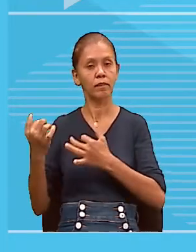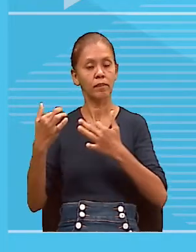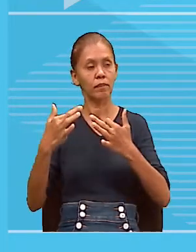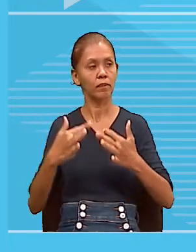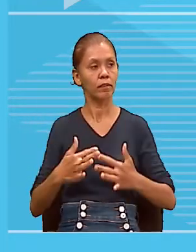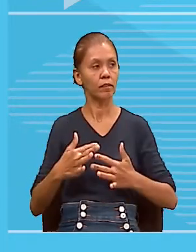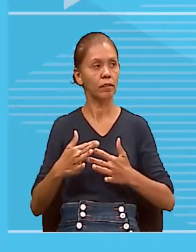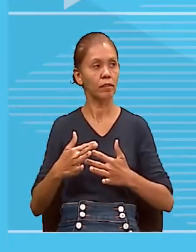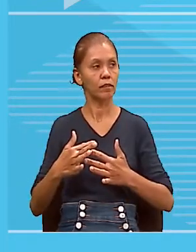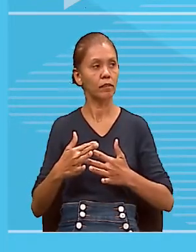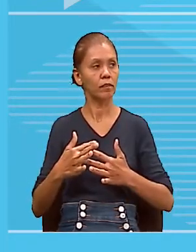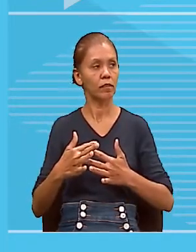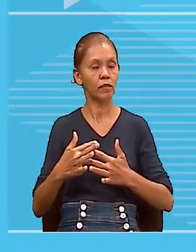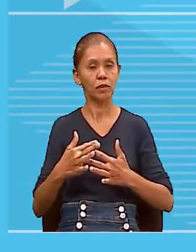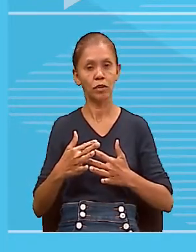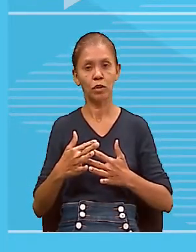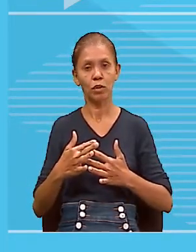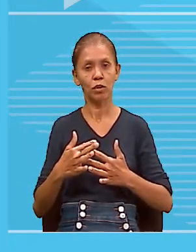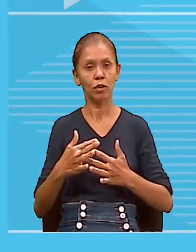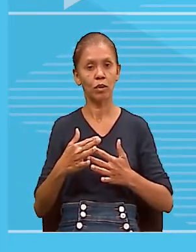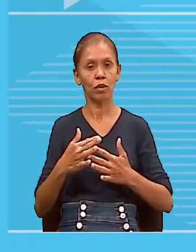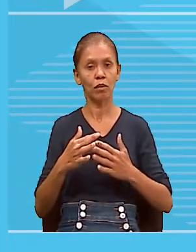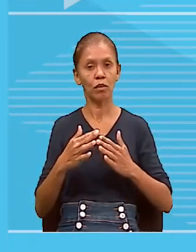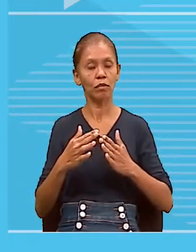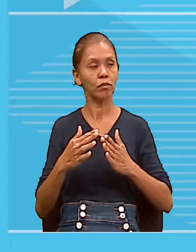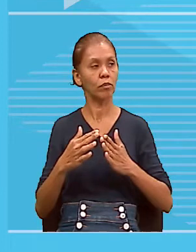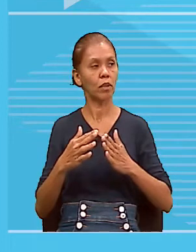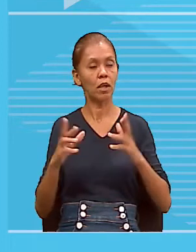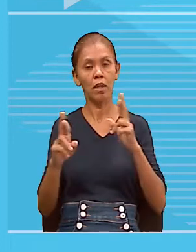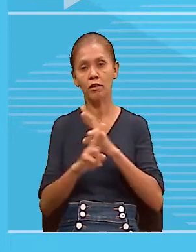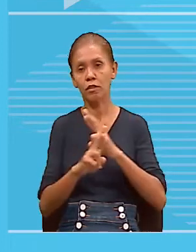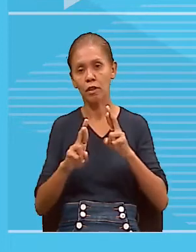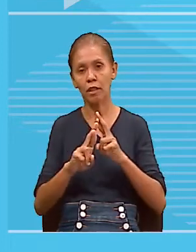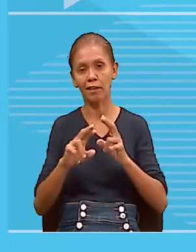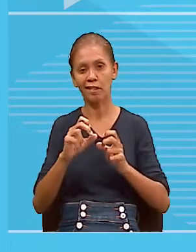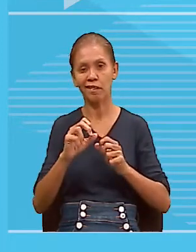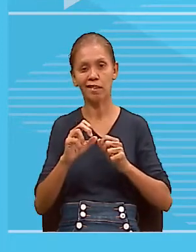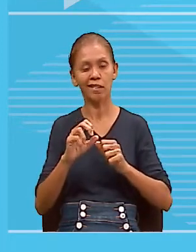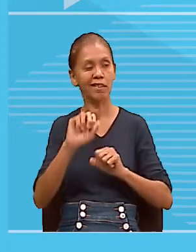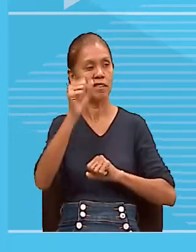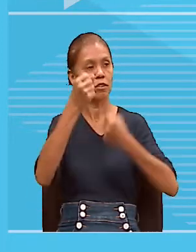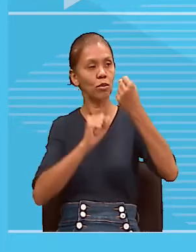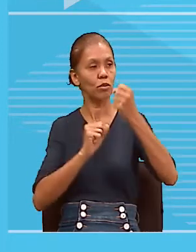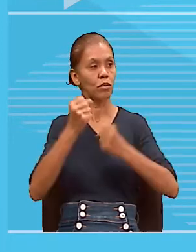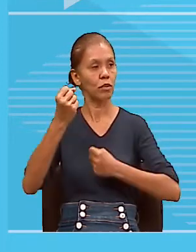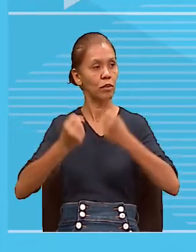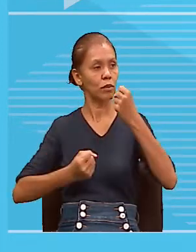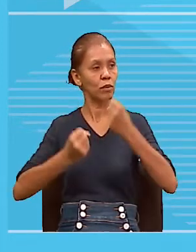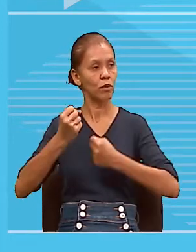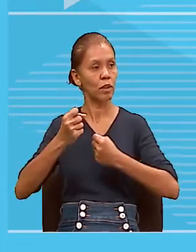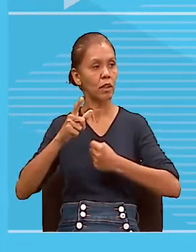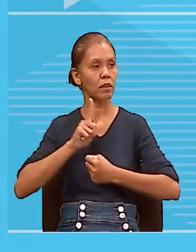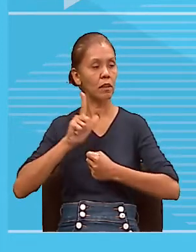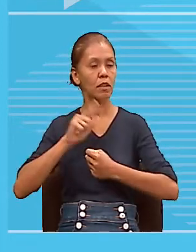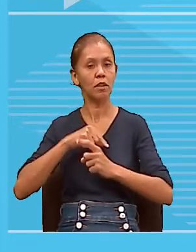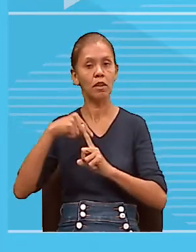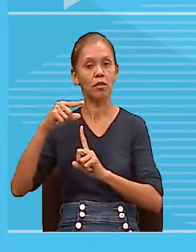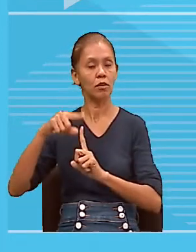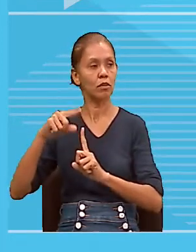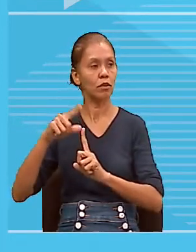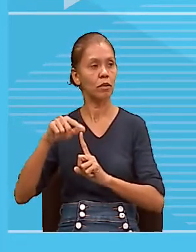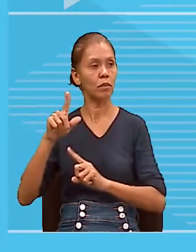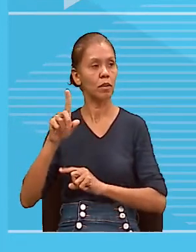só do setor automobilístico Olha a Volkswagen fabricava o Fusca e a Kombi